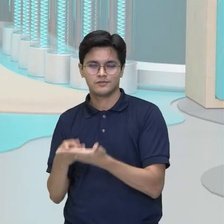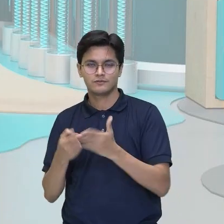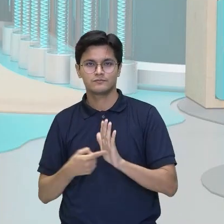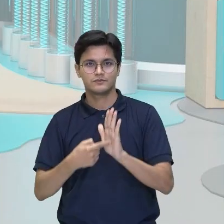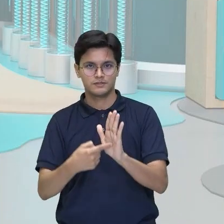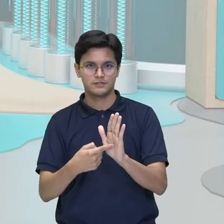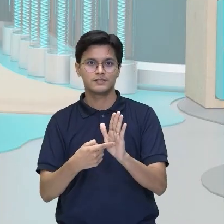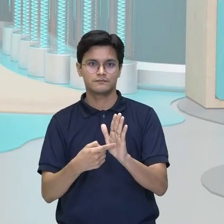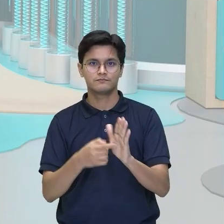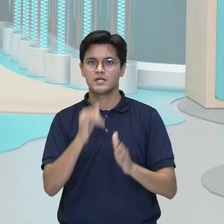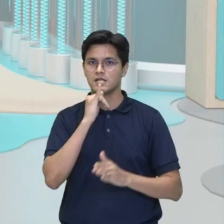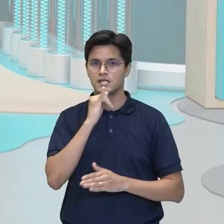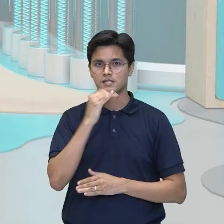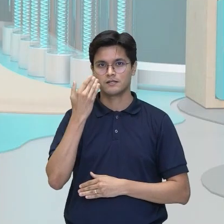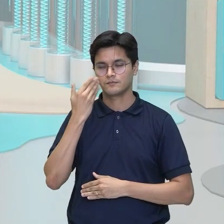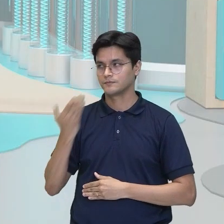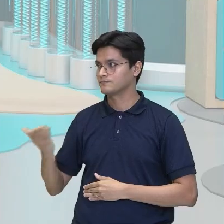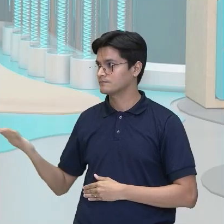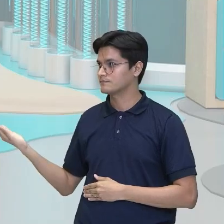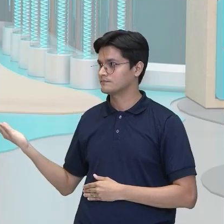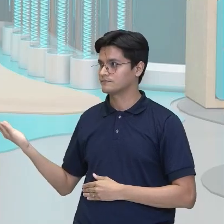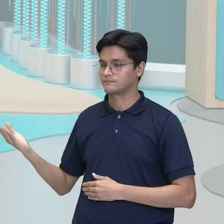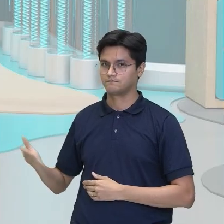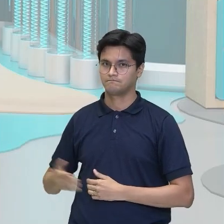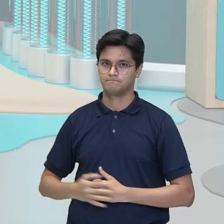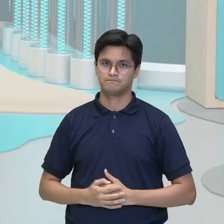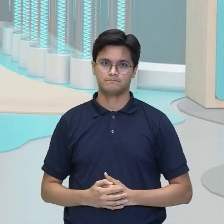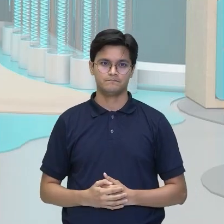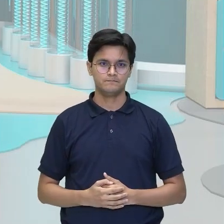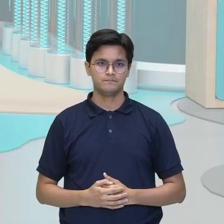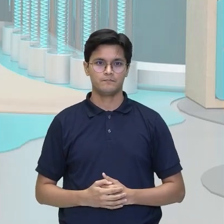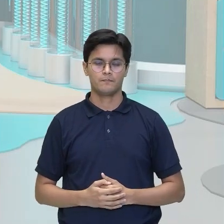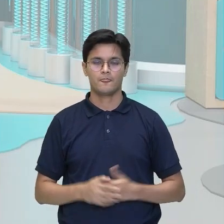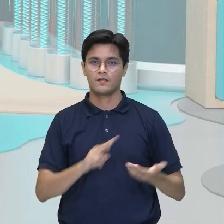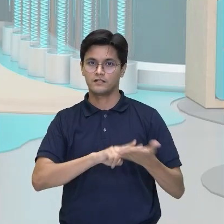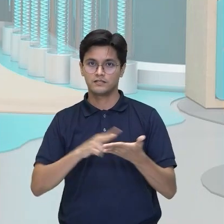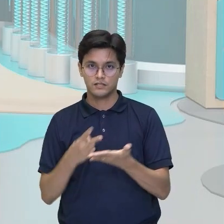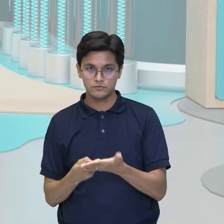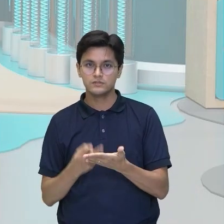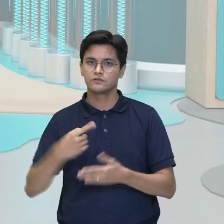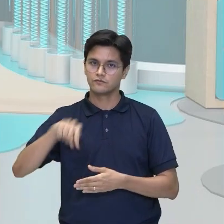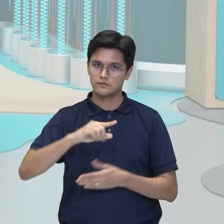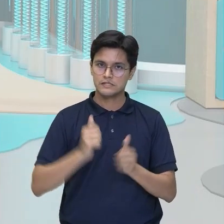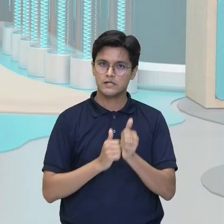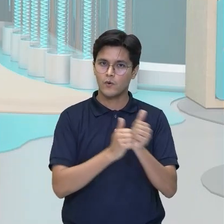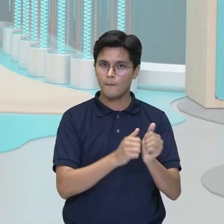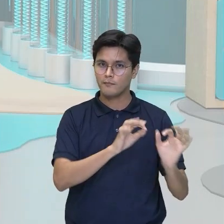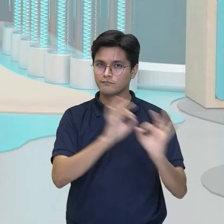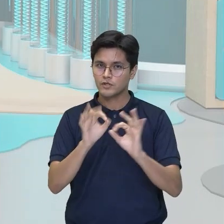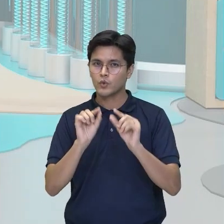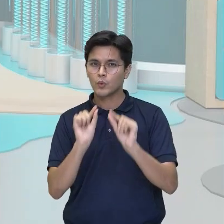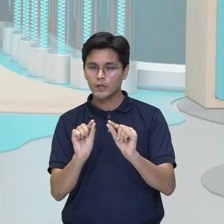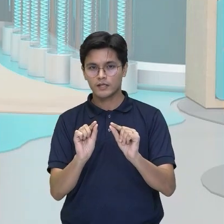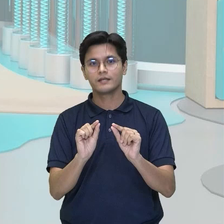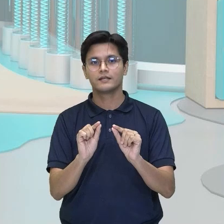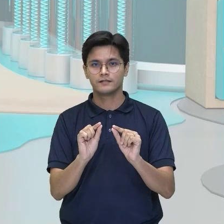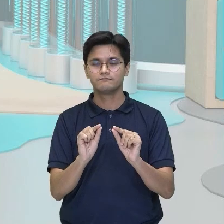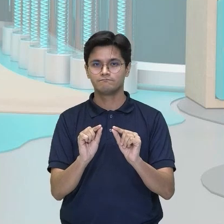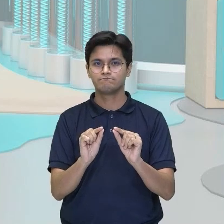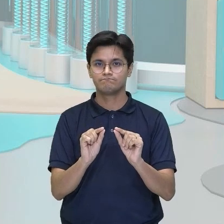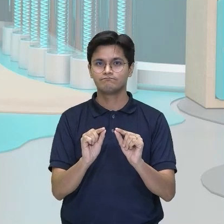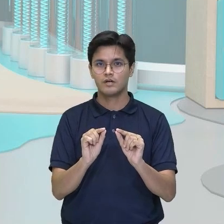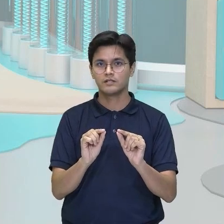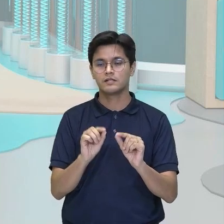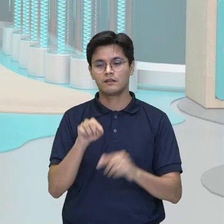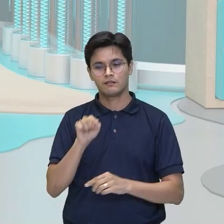Christmas birthday or birthdays, tá? Que é a tradução para vocês acompanharem. Esta oração vem com o uso